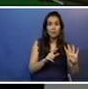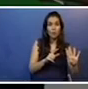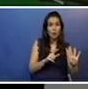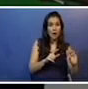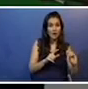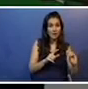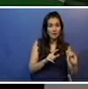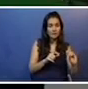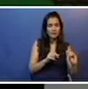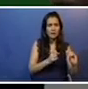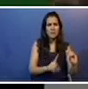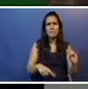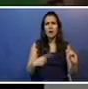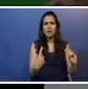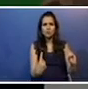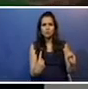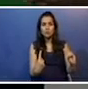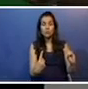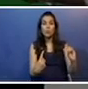41.